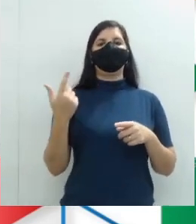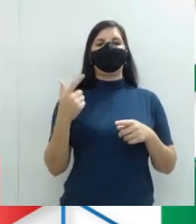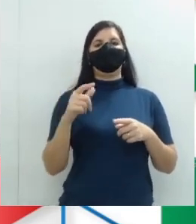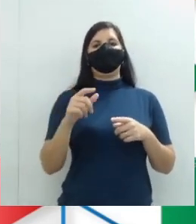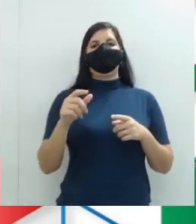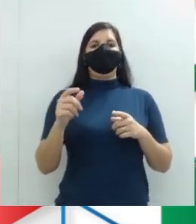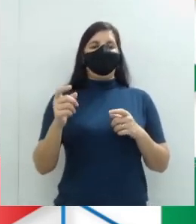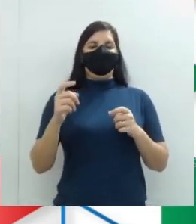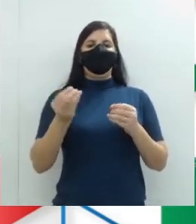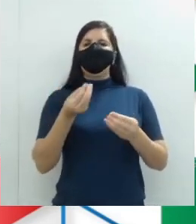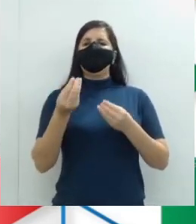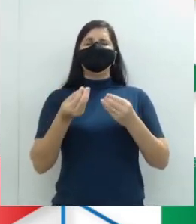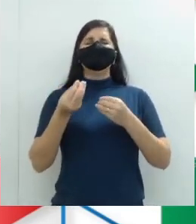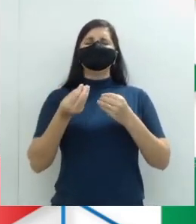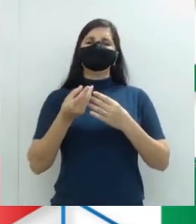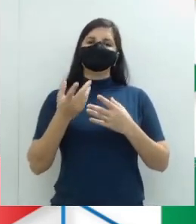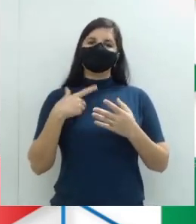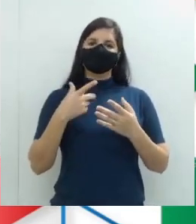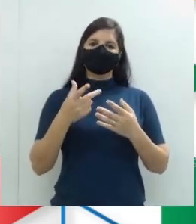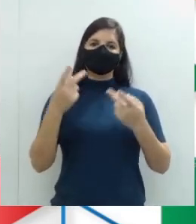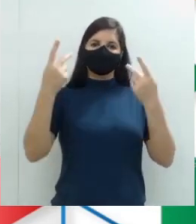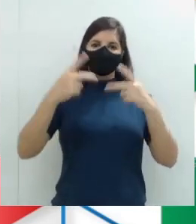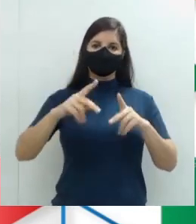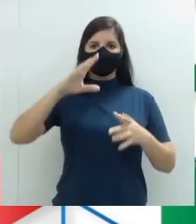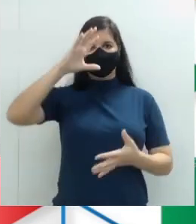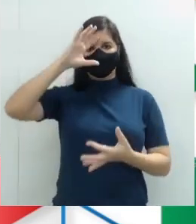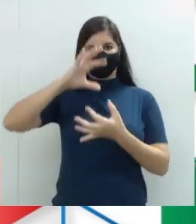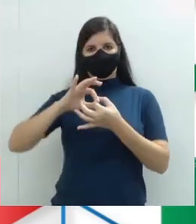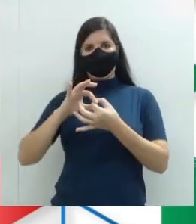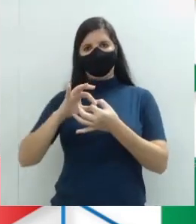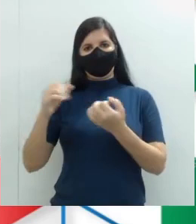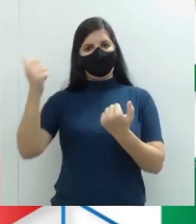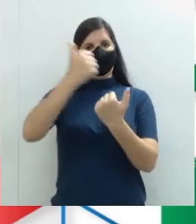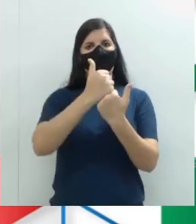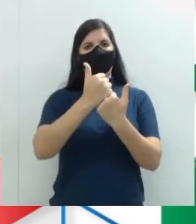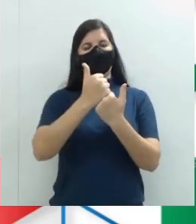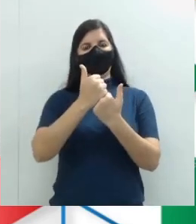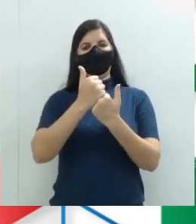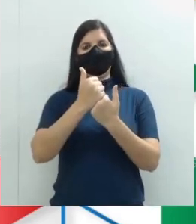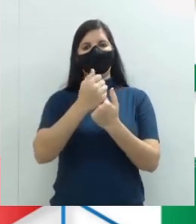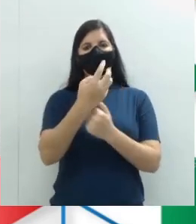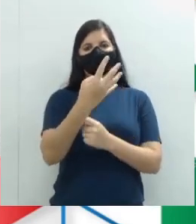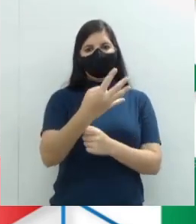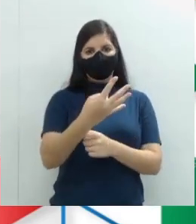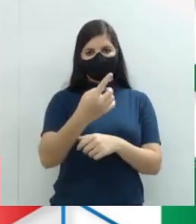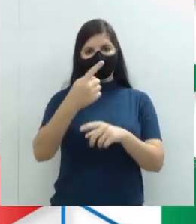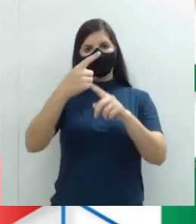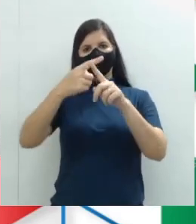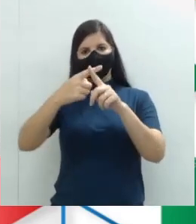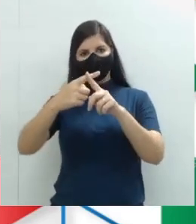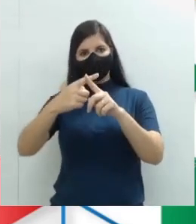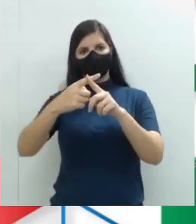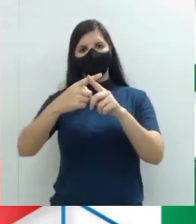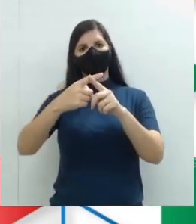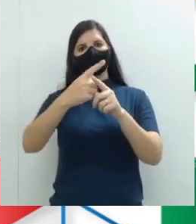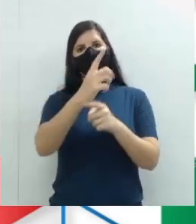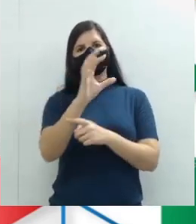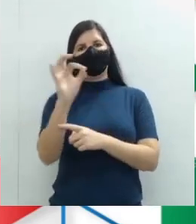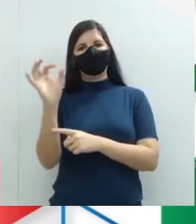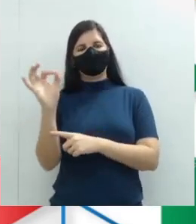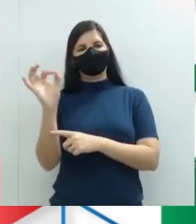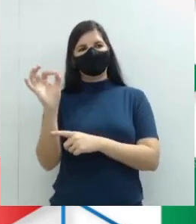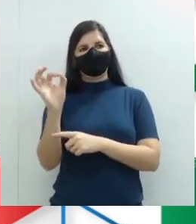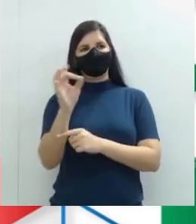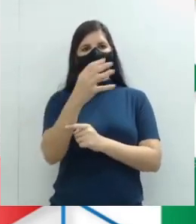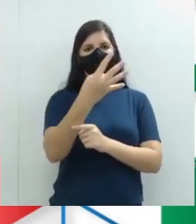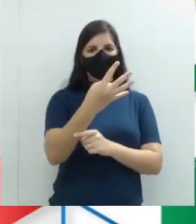não recursiva. Quer dizer, é lógico, eu vou lá e substituo 4 vezes a posição 100, ou seja,